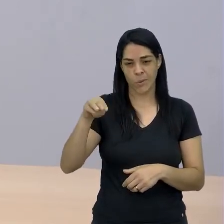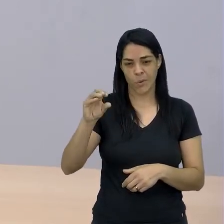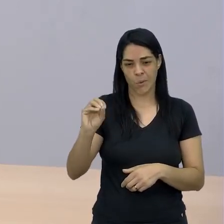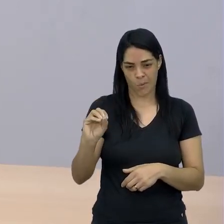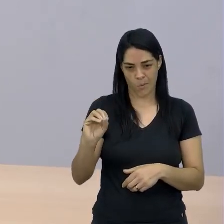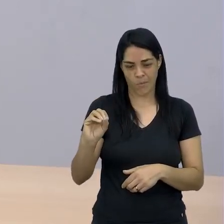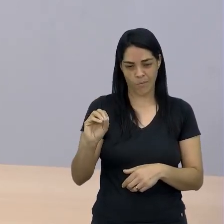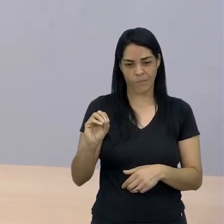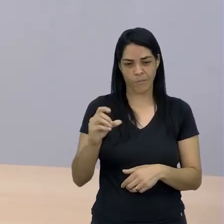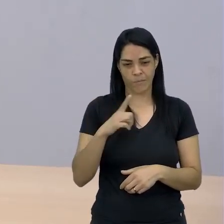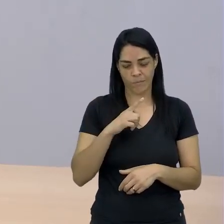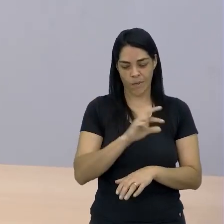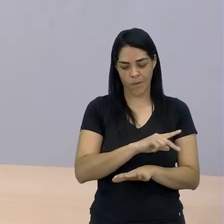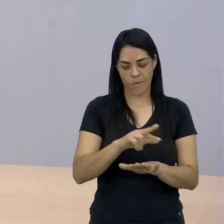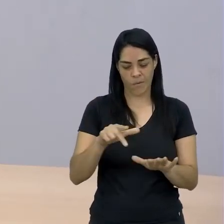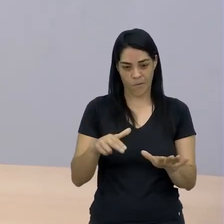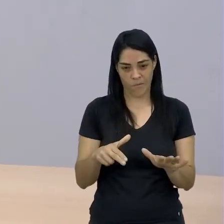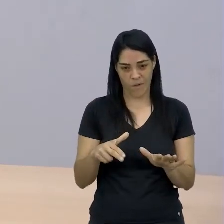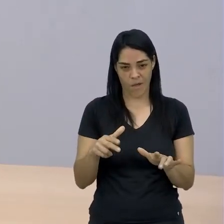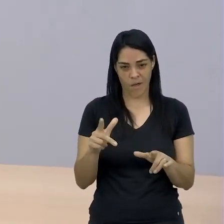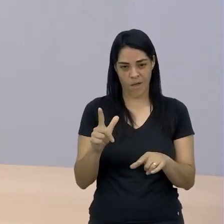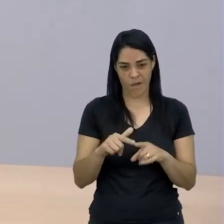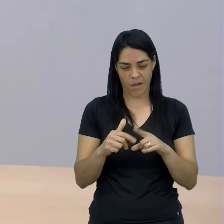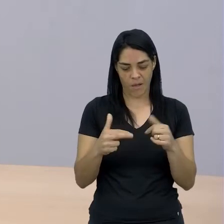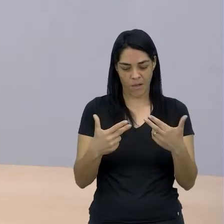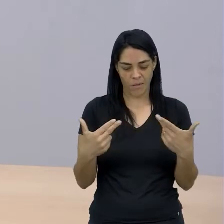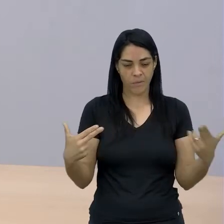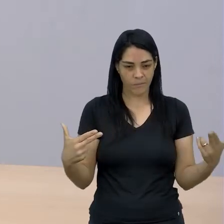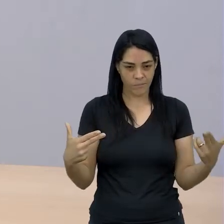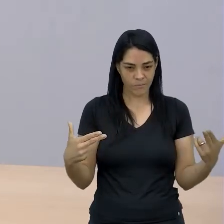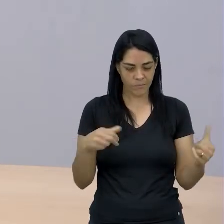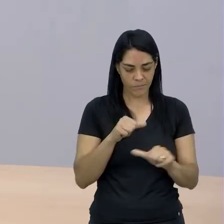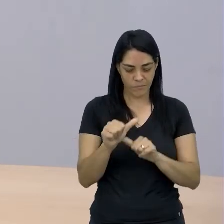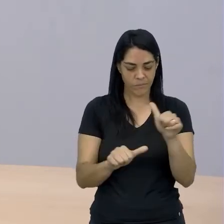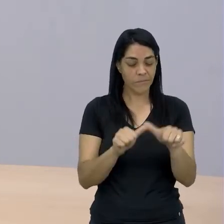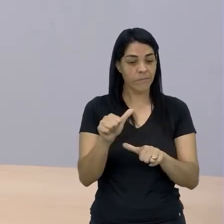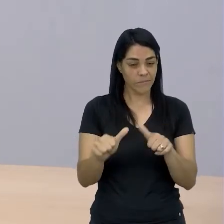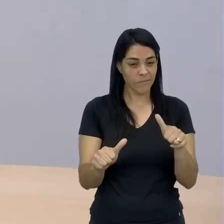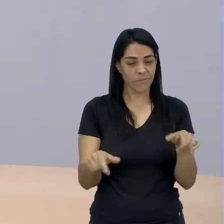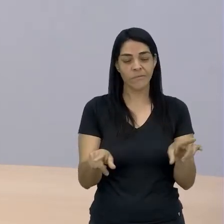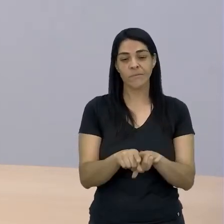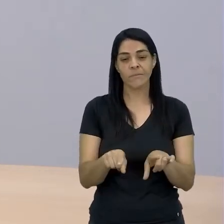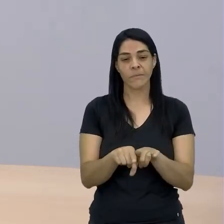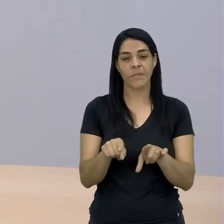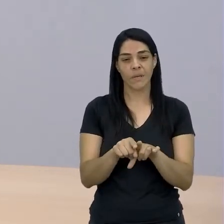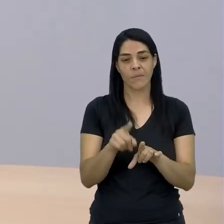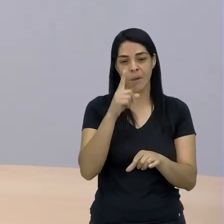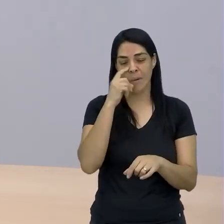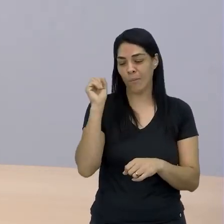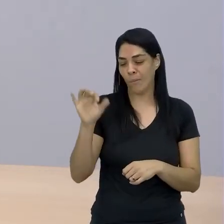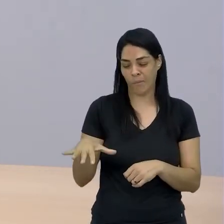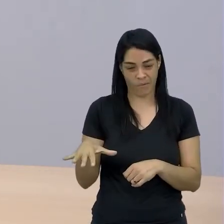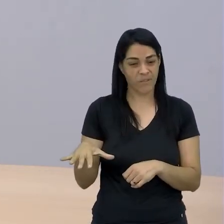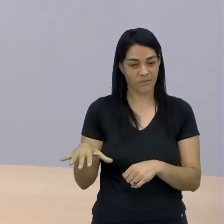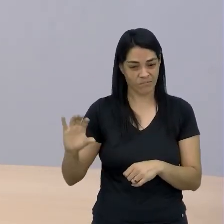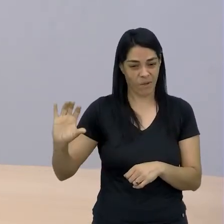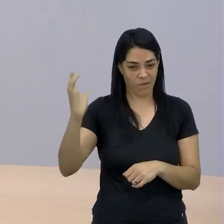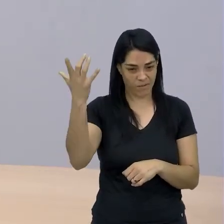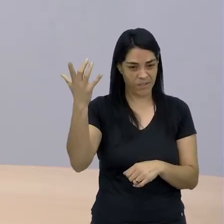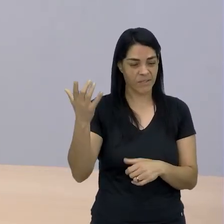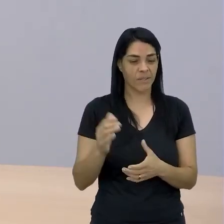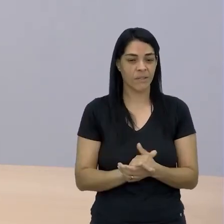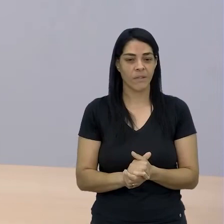os dejetos que isso são gerados no processo transformador, e é claro que isso também é poluente.